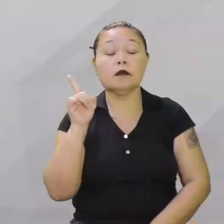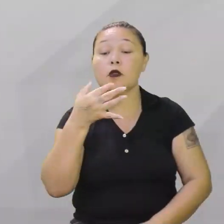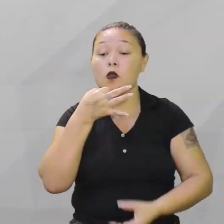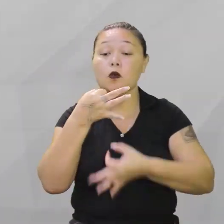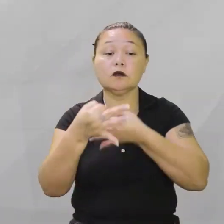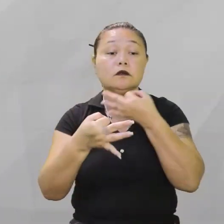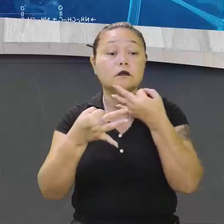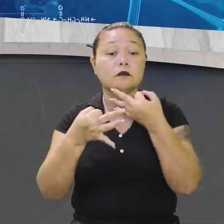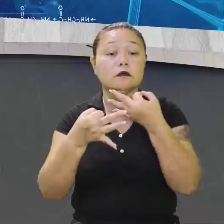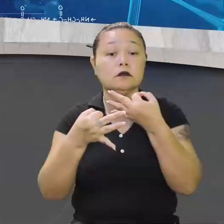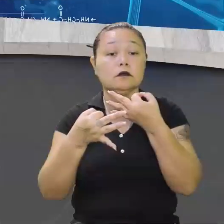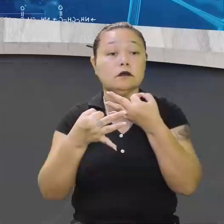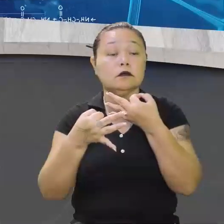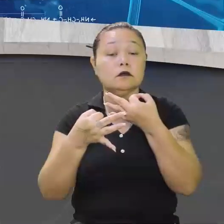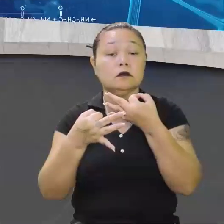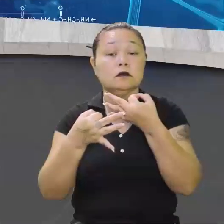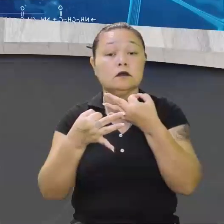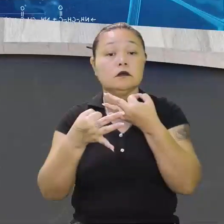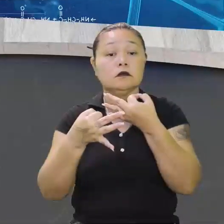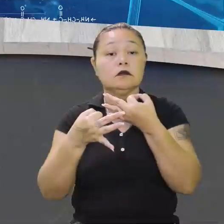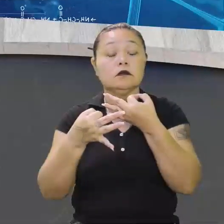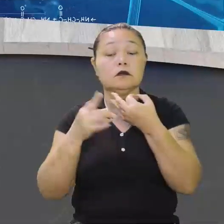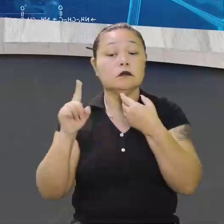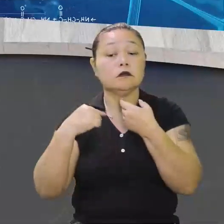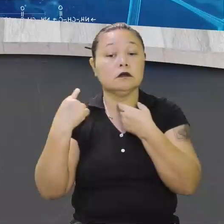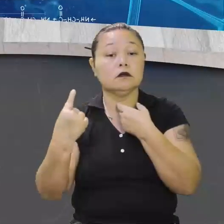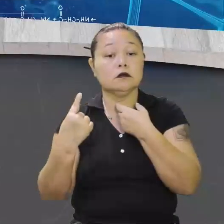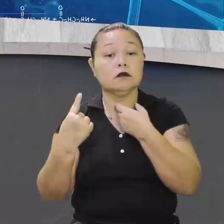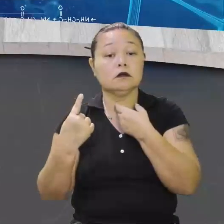comentário que nós